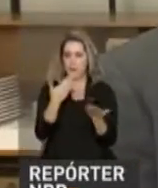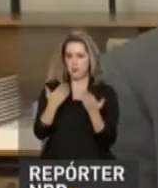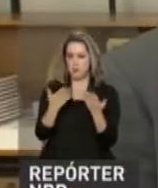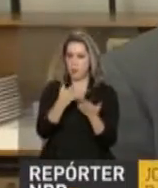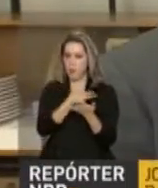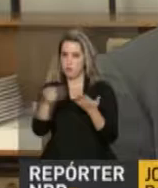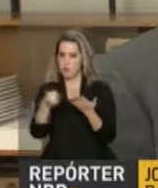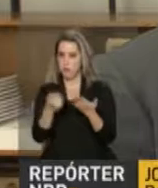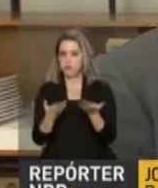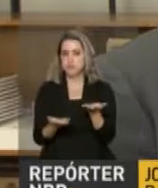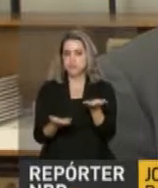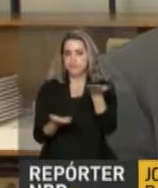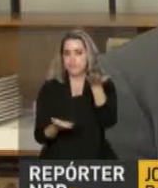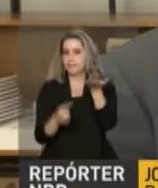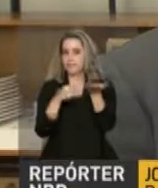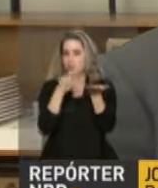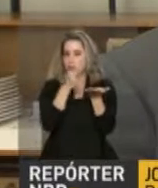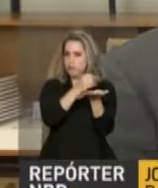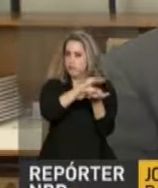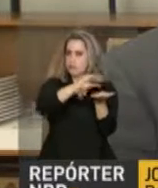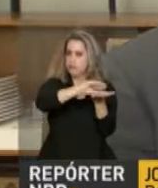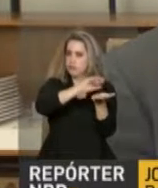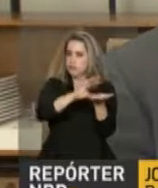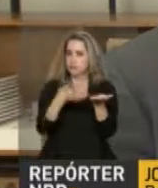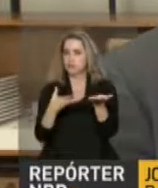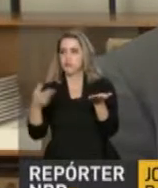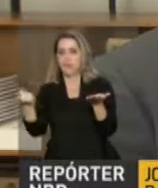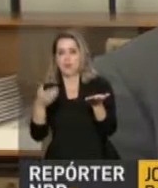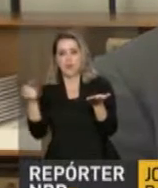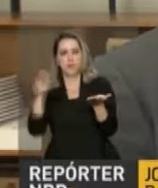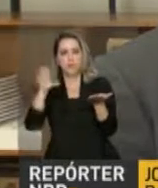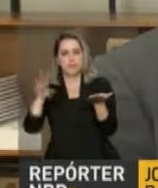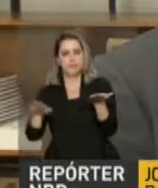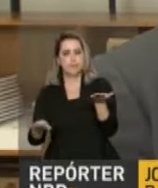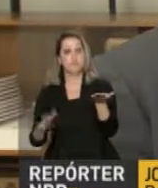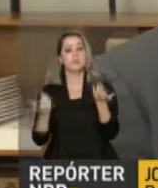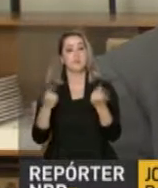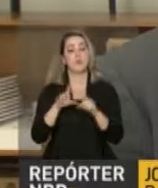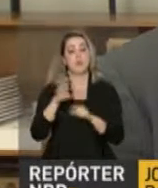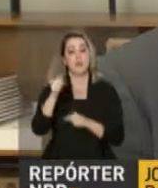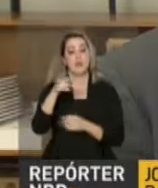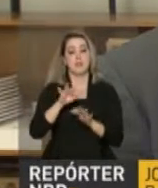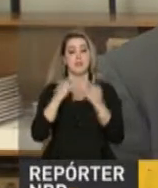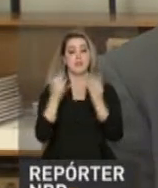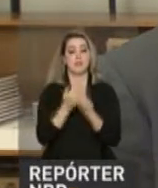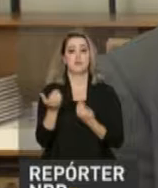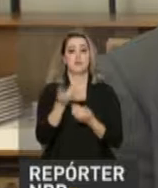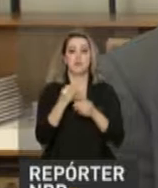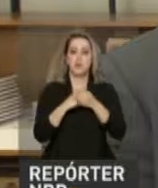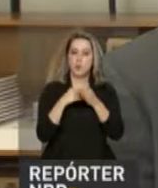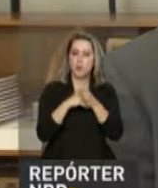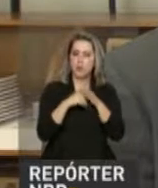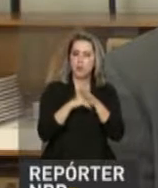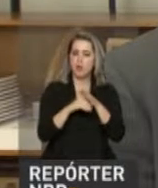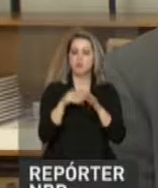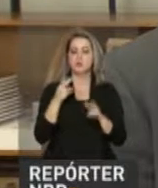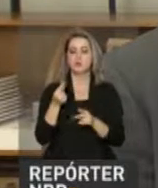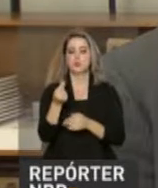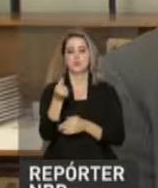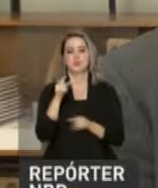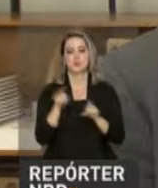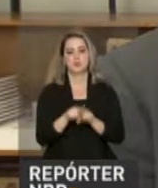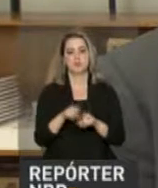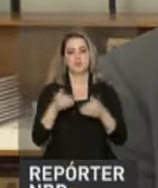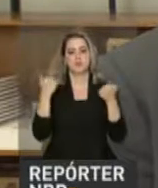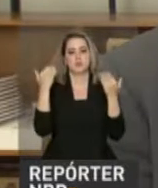famílias têm se preocupado nos últimos tempos, toda vez que tem uma entrada de recursos, em guardar parte desse recurso para